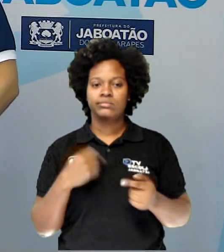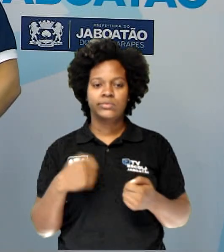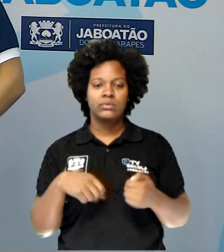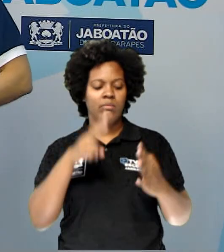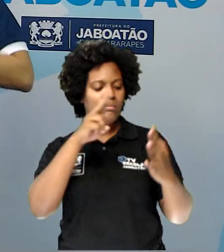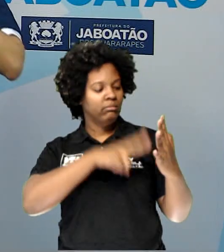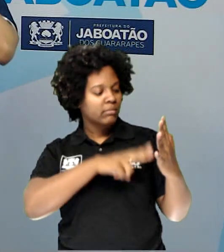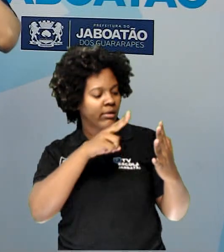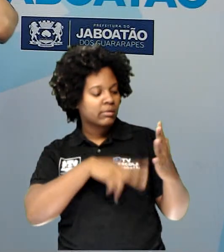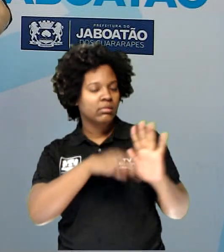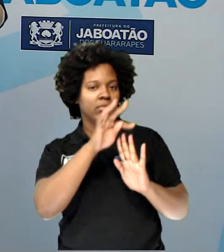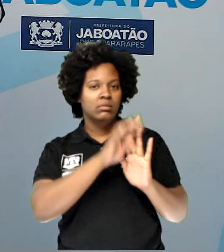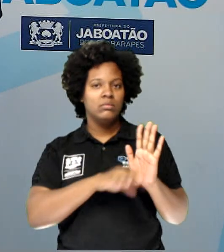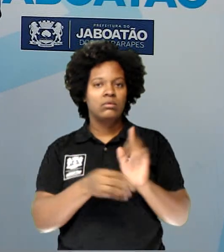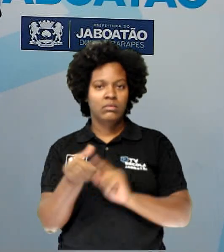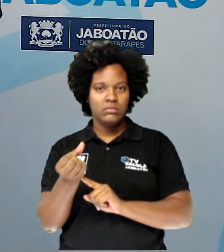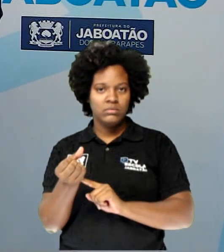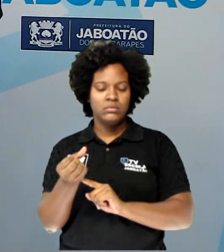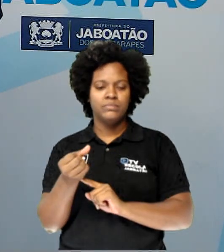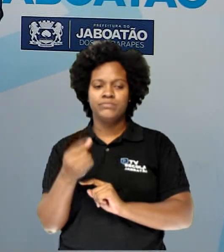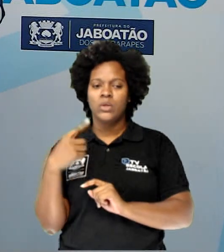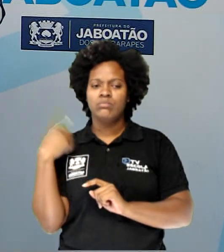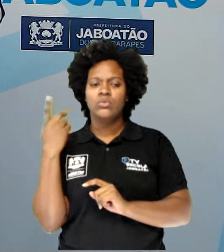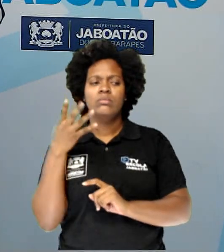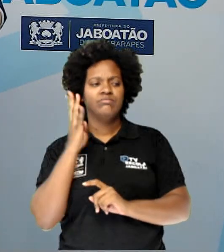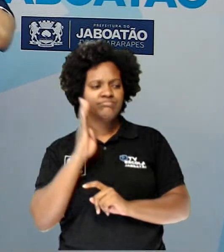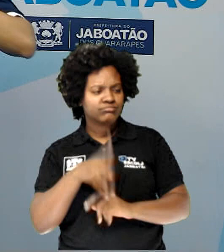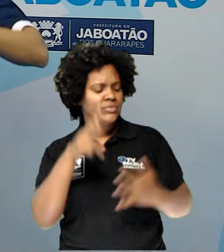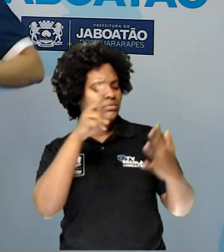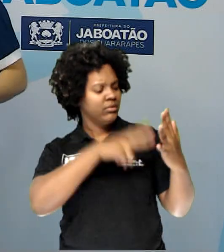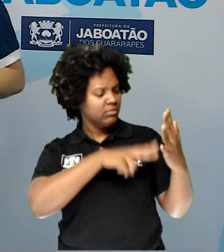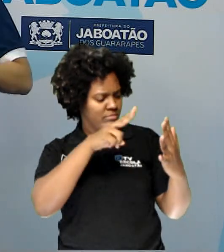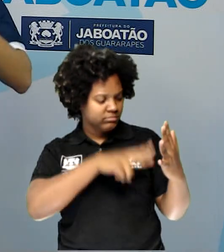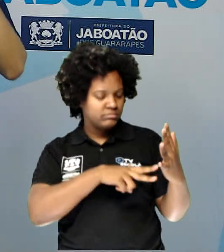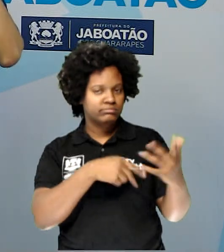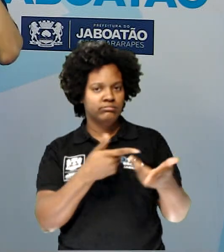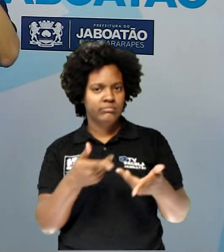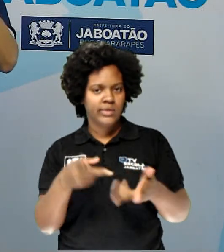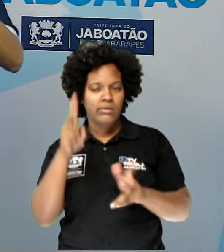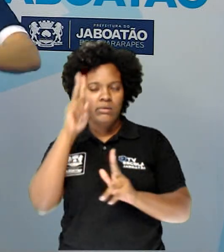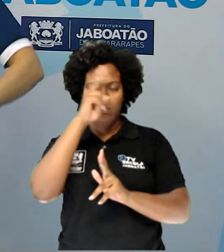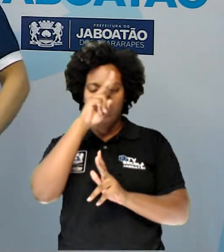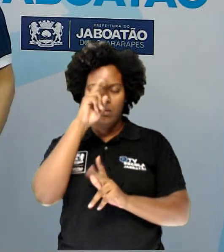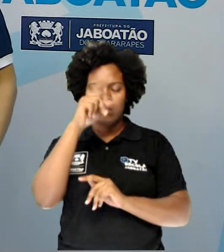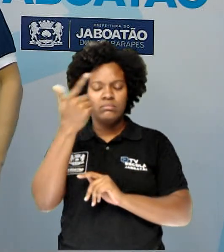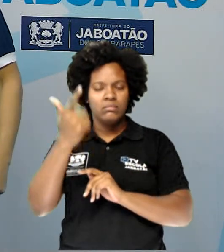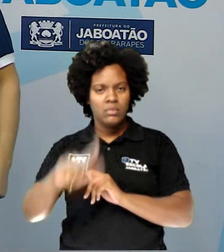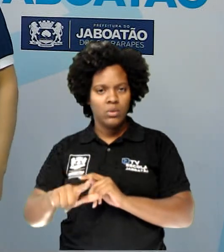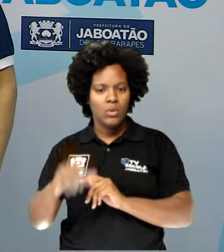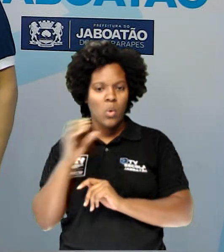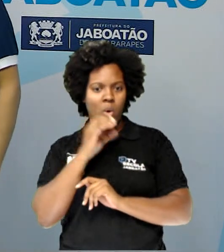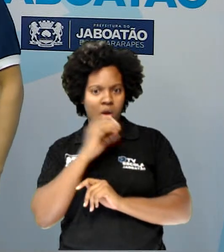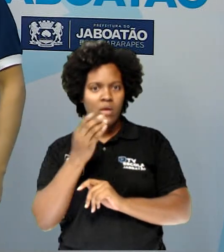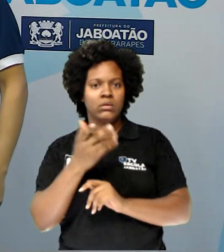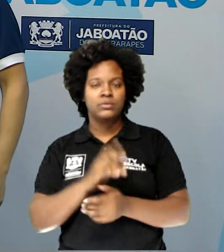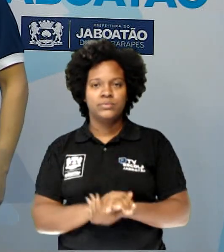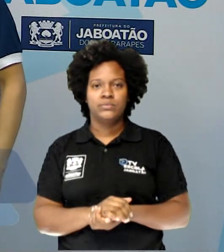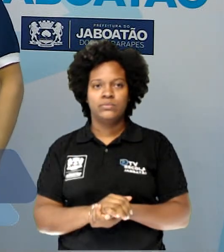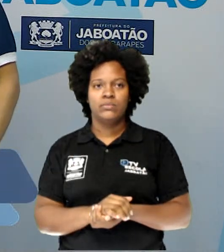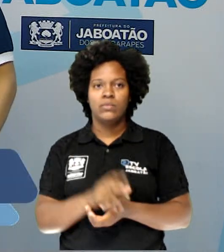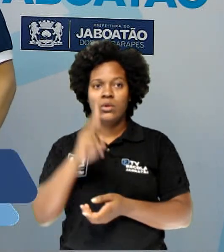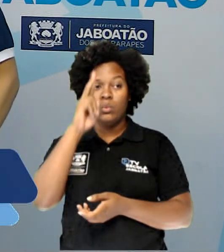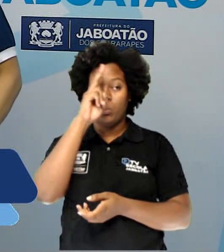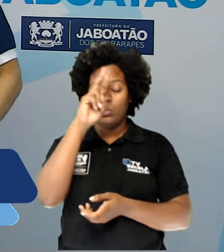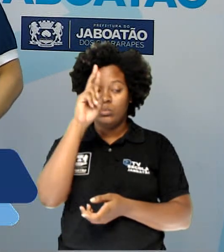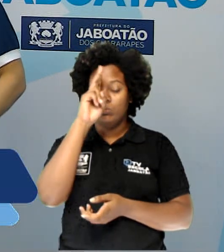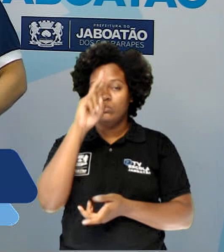o texto 6, que é um texto que nós também já lemos aqui. Para vocês recordarem, eu vou falar rapidinho. Conta a